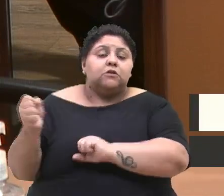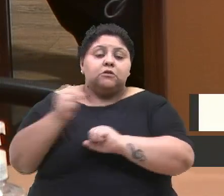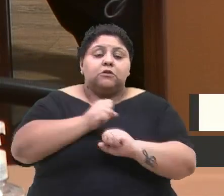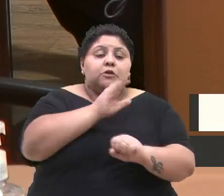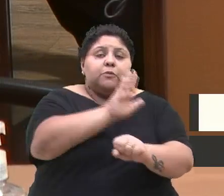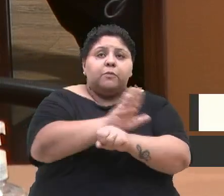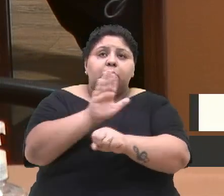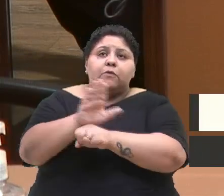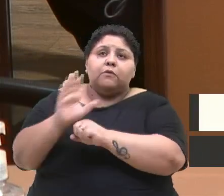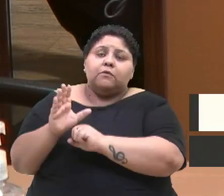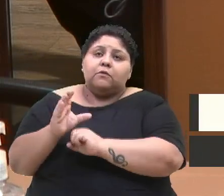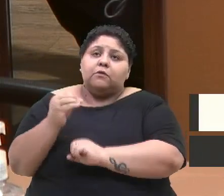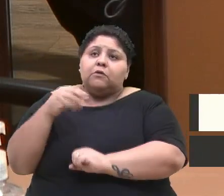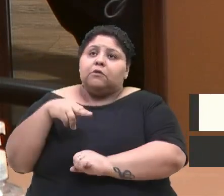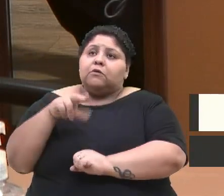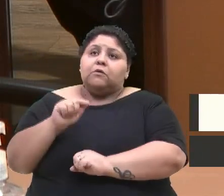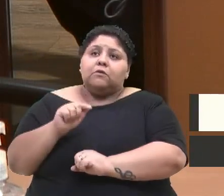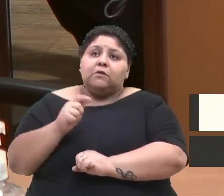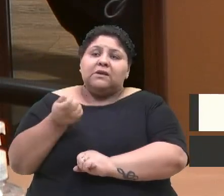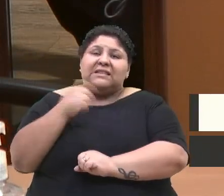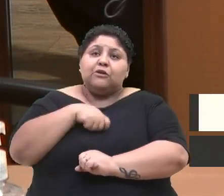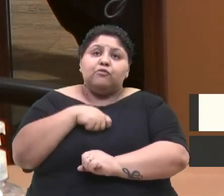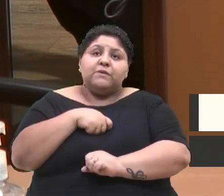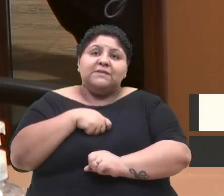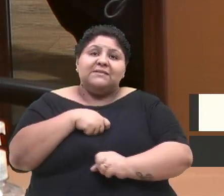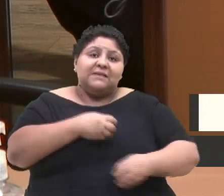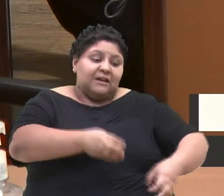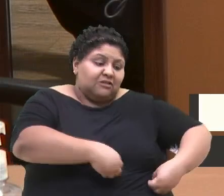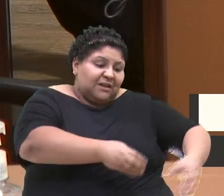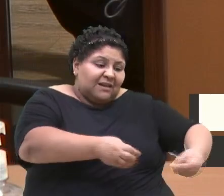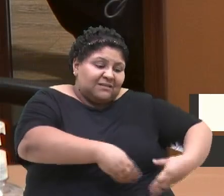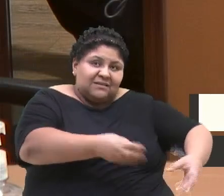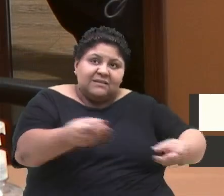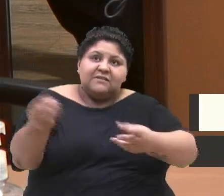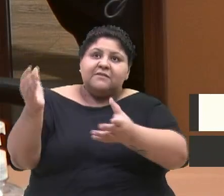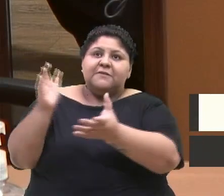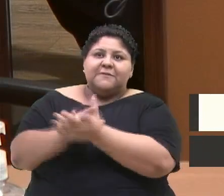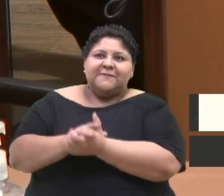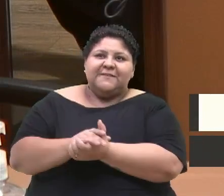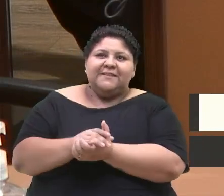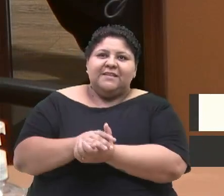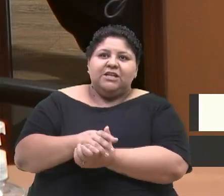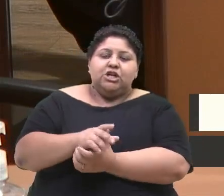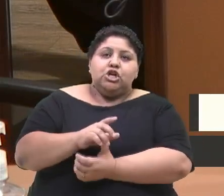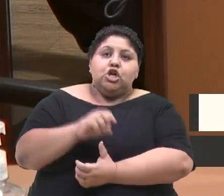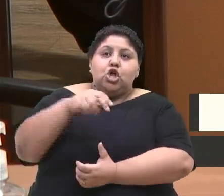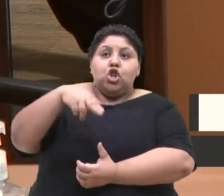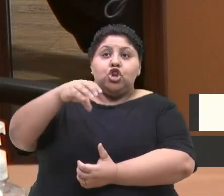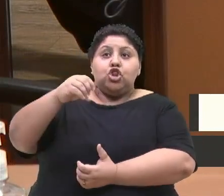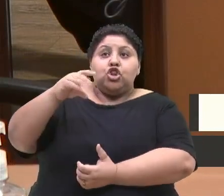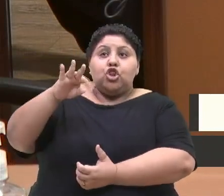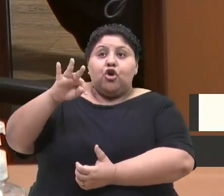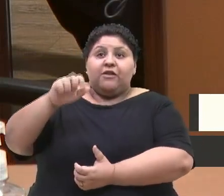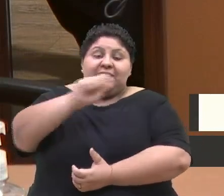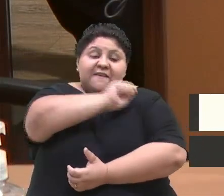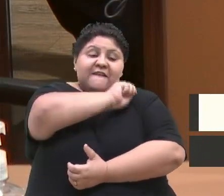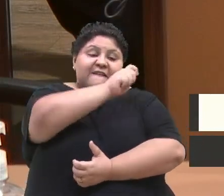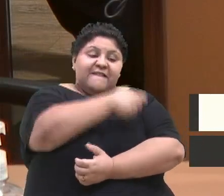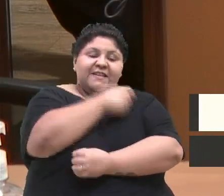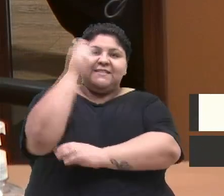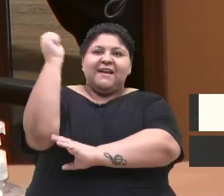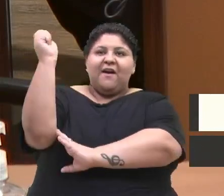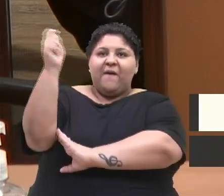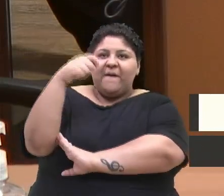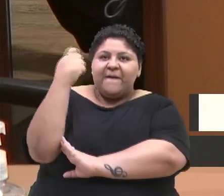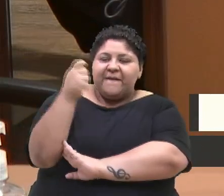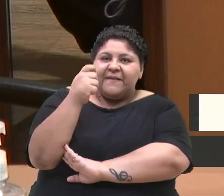sem tirar R$1 do bolso. Sabe como? Nota Fiscal Gaúcha. Inclusive, a ONG SRD está lá. As